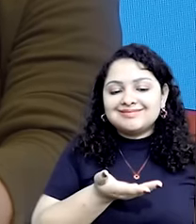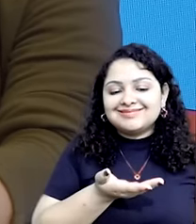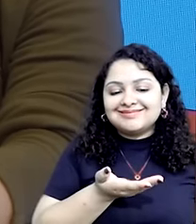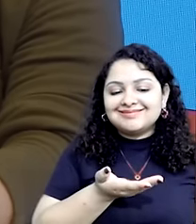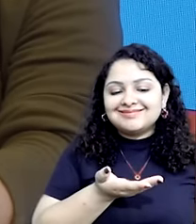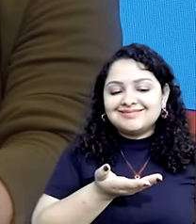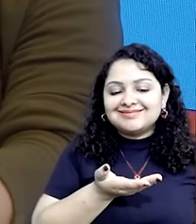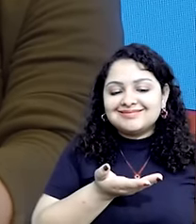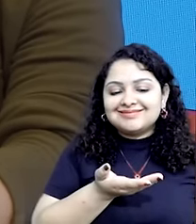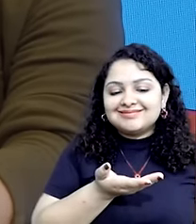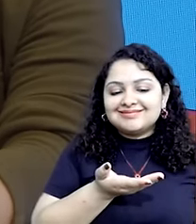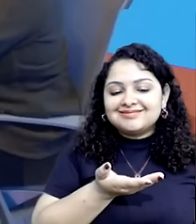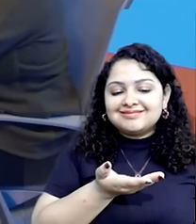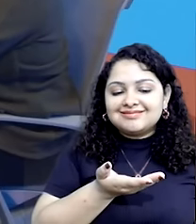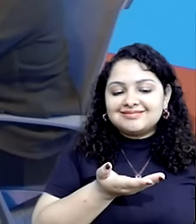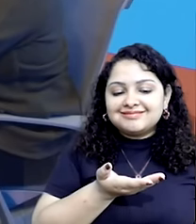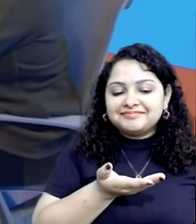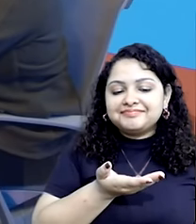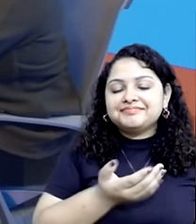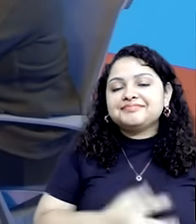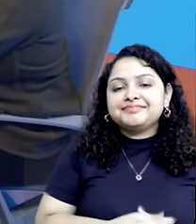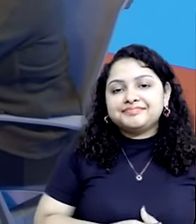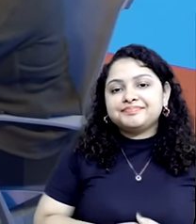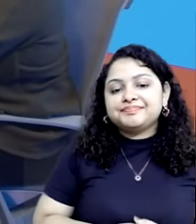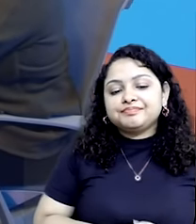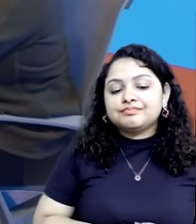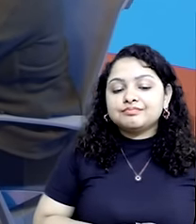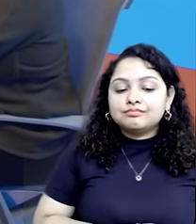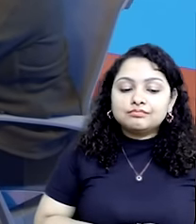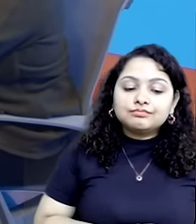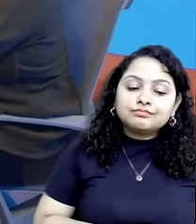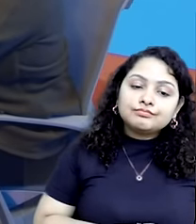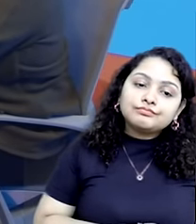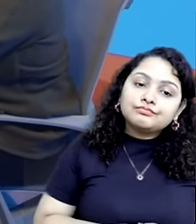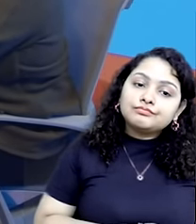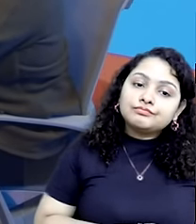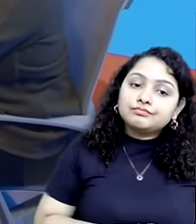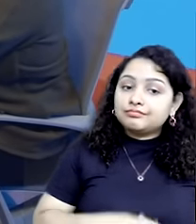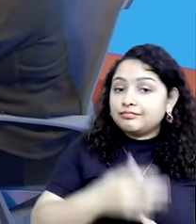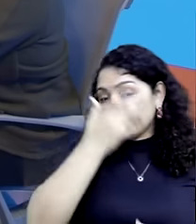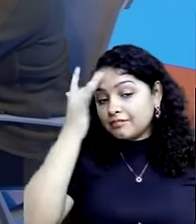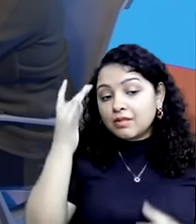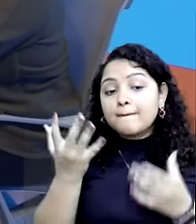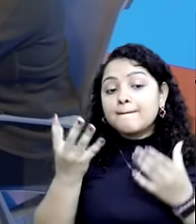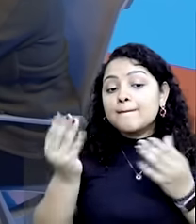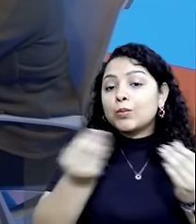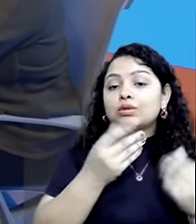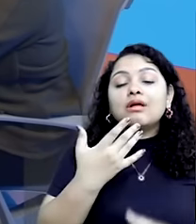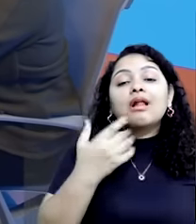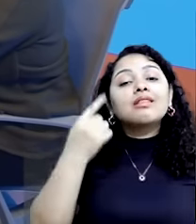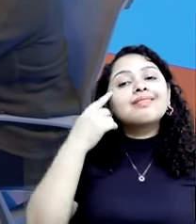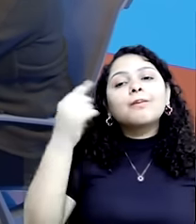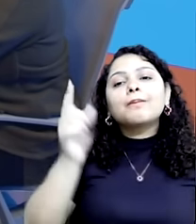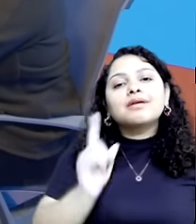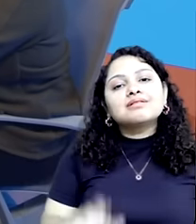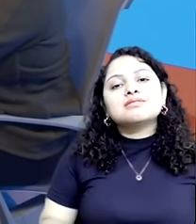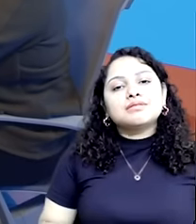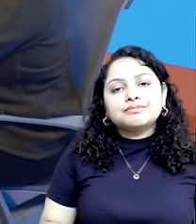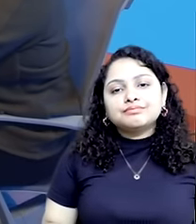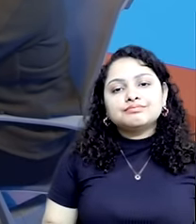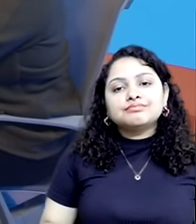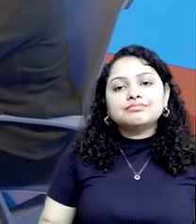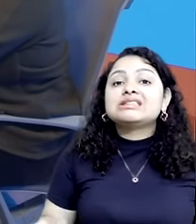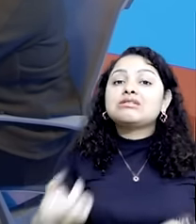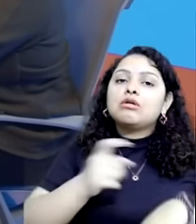né ou da imagem que você tá querendo capturar ali eh e e a maioria das pessoas às vezes não não pensam nisso na